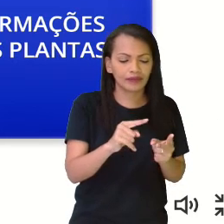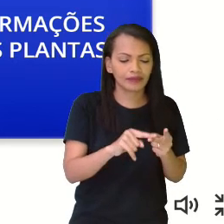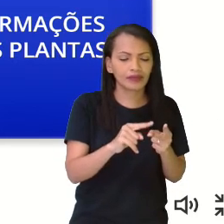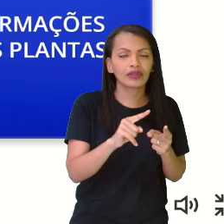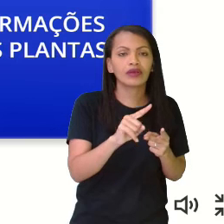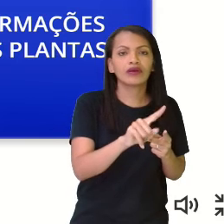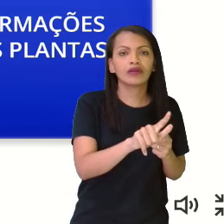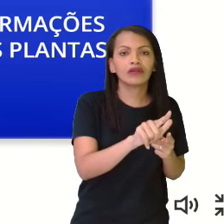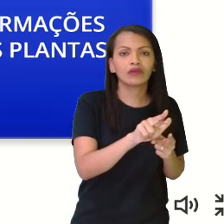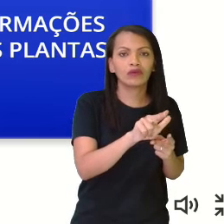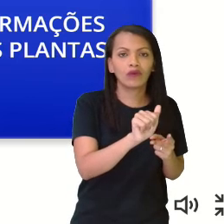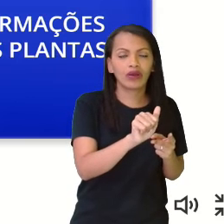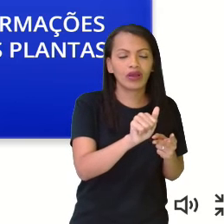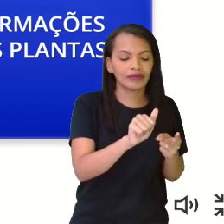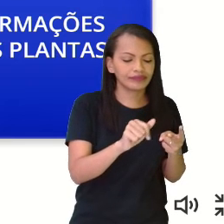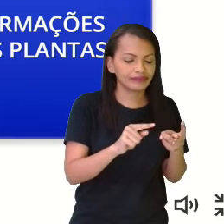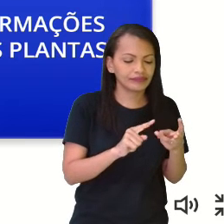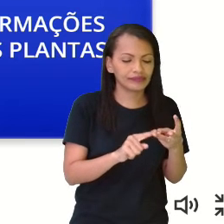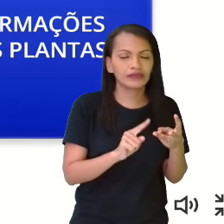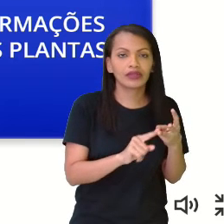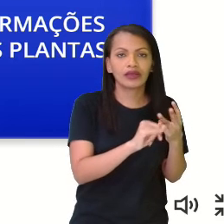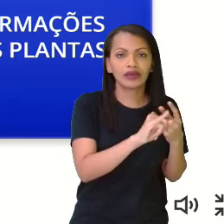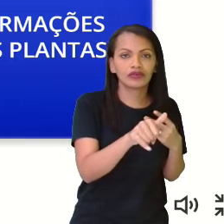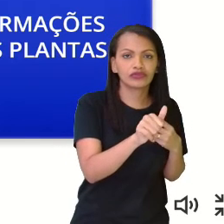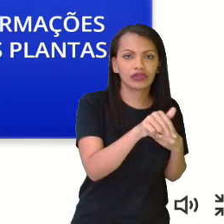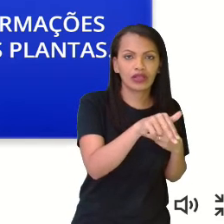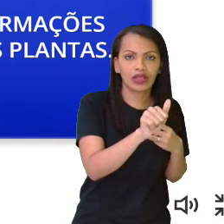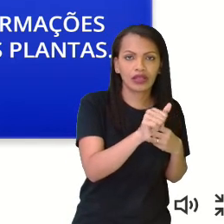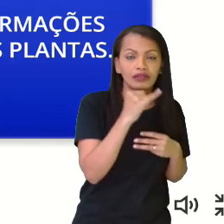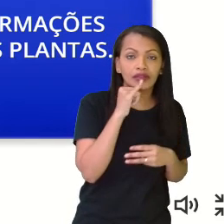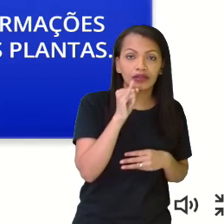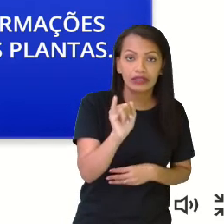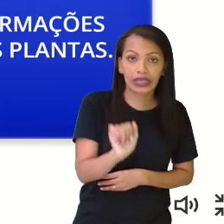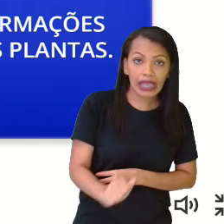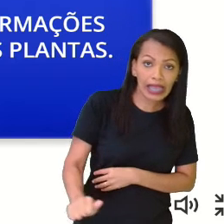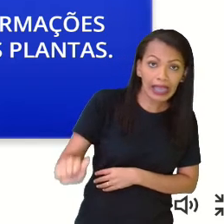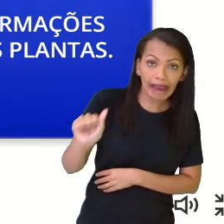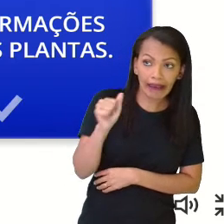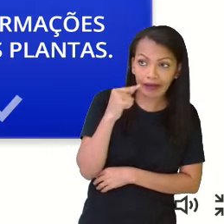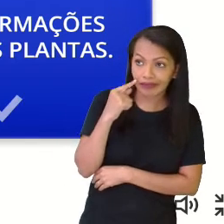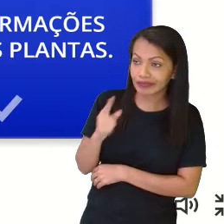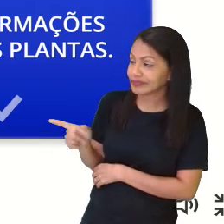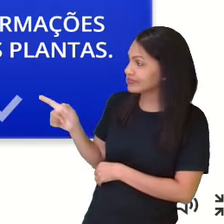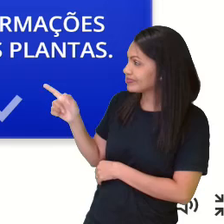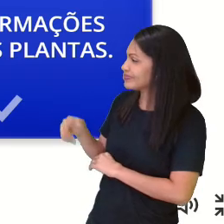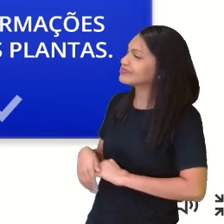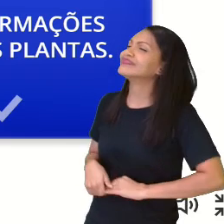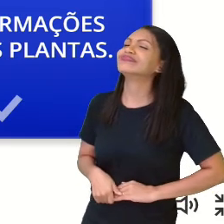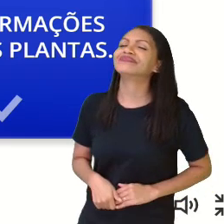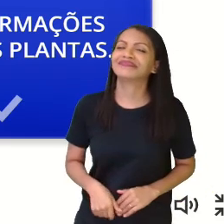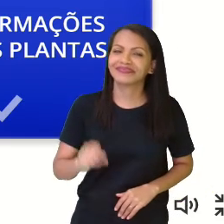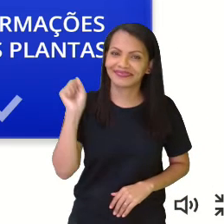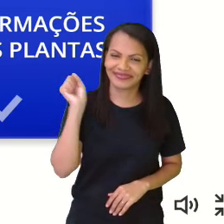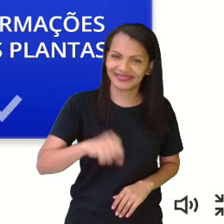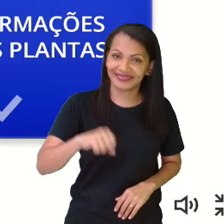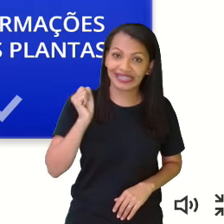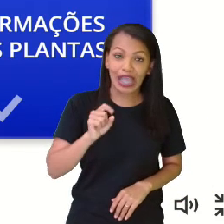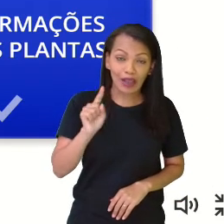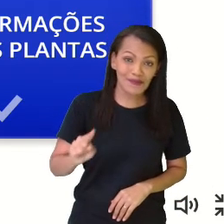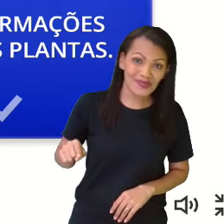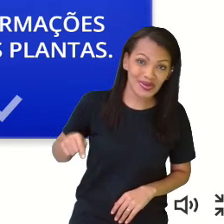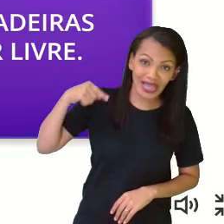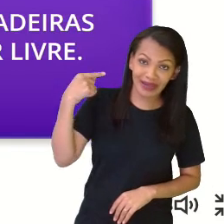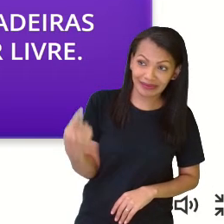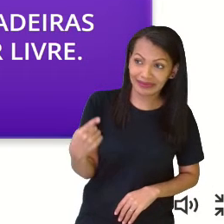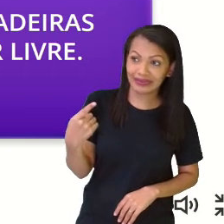Luan, Anne, tá todo mundo colocando aqui que é a letra A. Vamos ver, Vanessinha, se é a letra A. Muito bem. Vamos para a